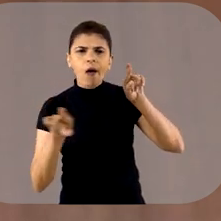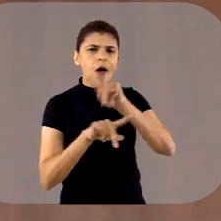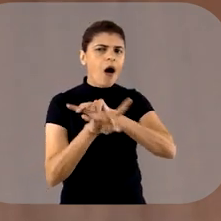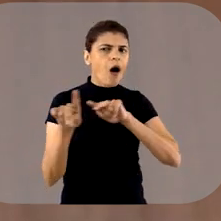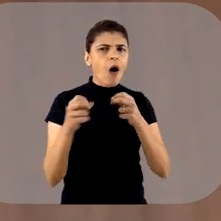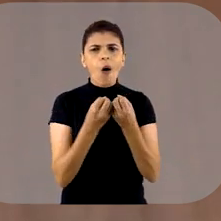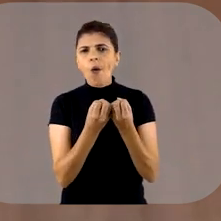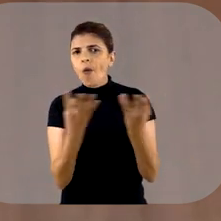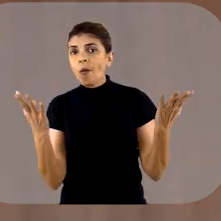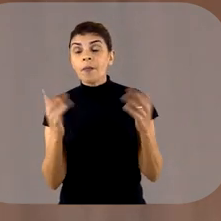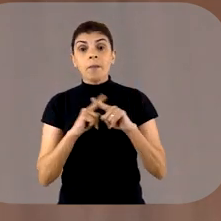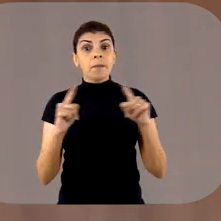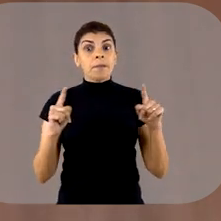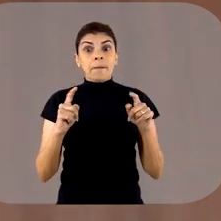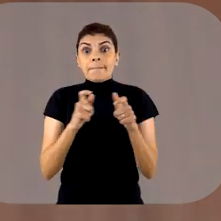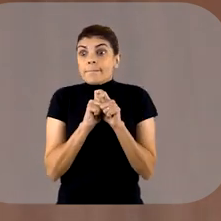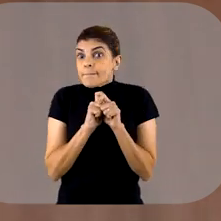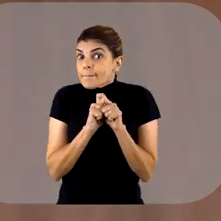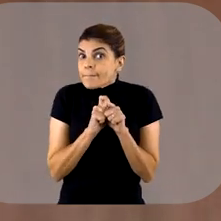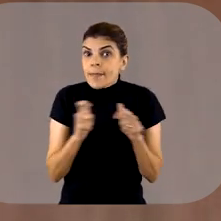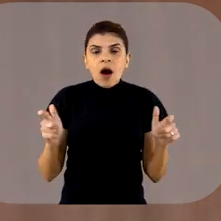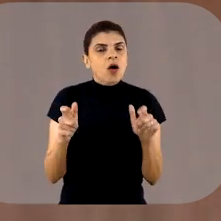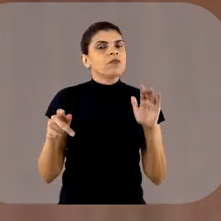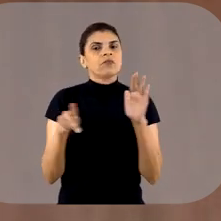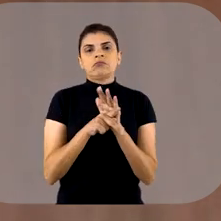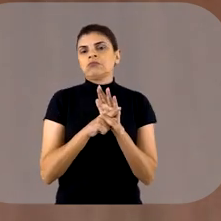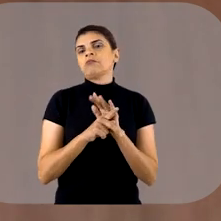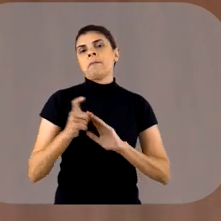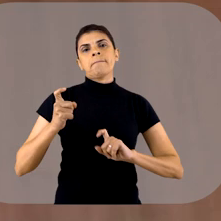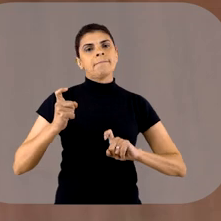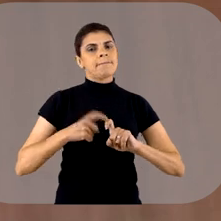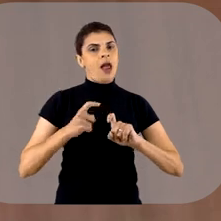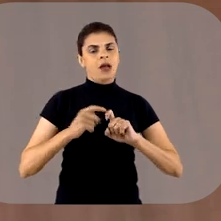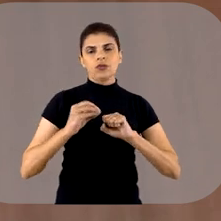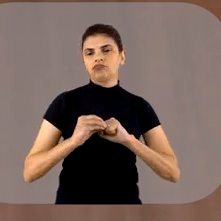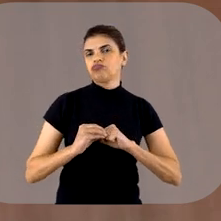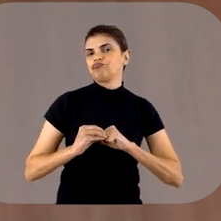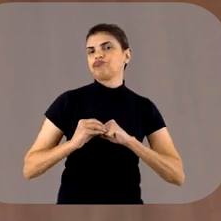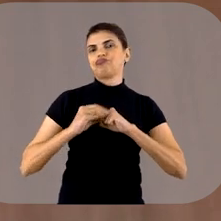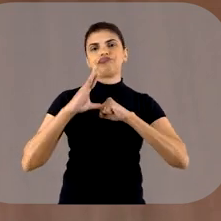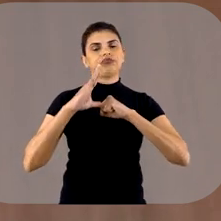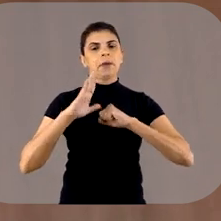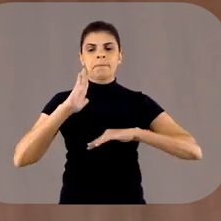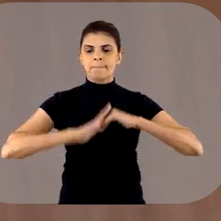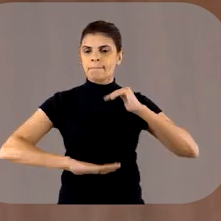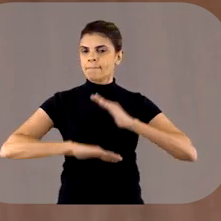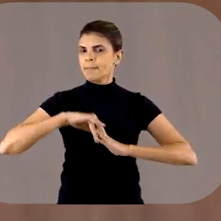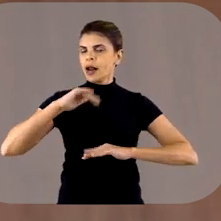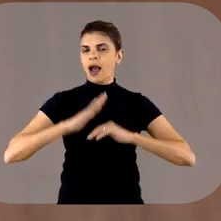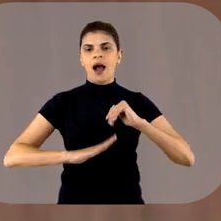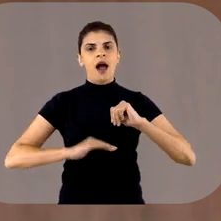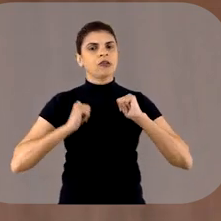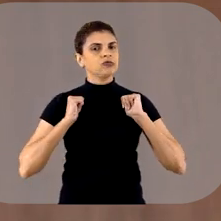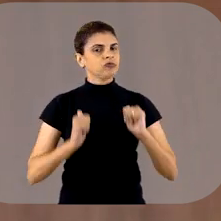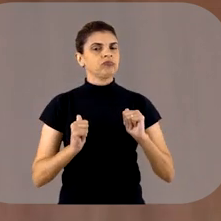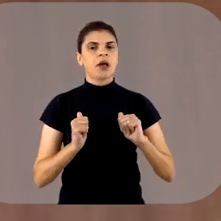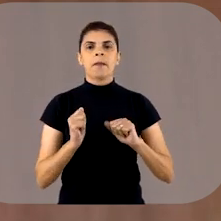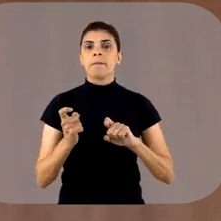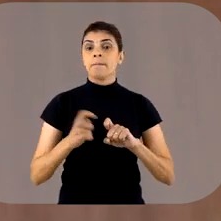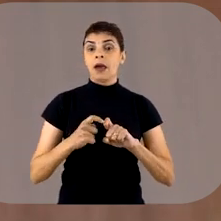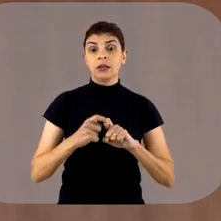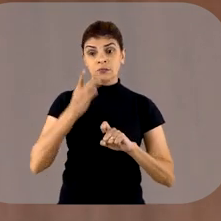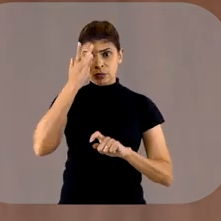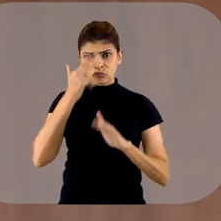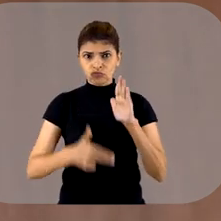a a a a a a grande eh parte do do do do conhecimento médico né e e e e e da prática médica era